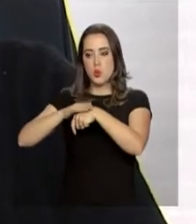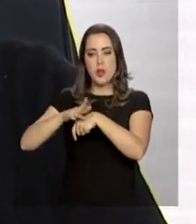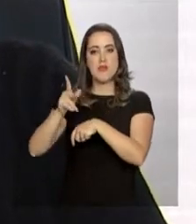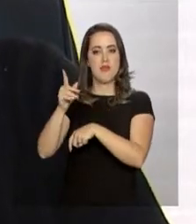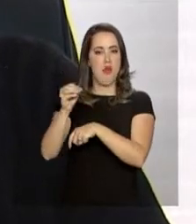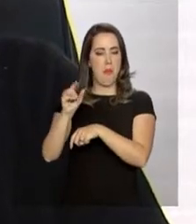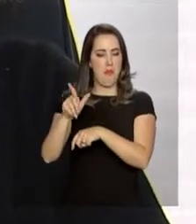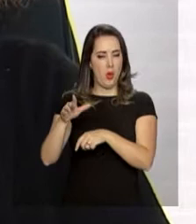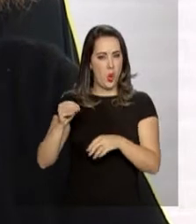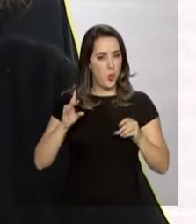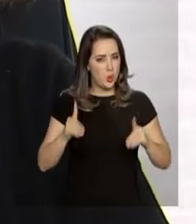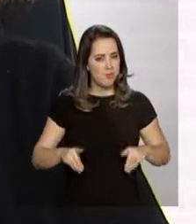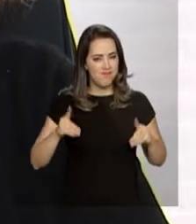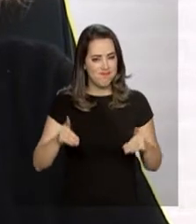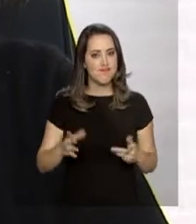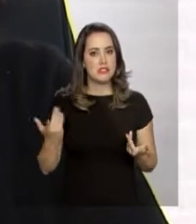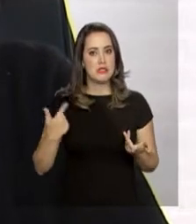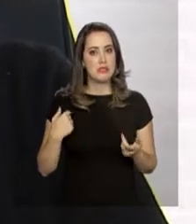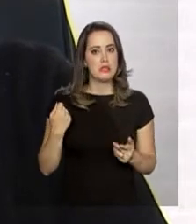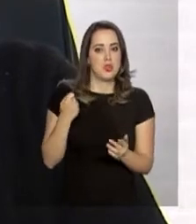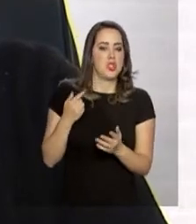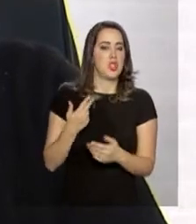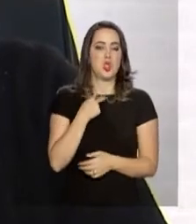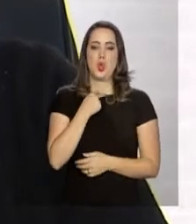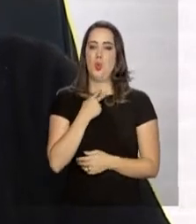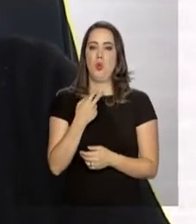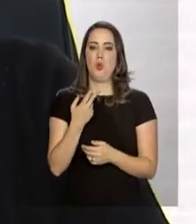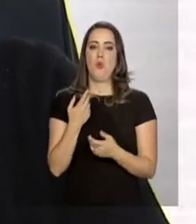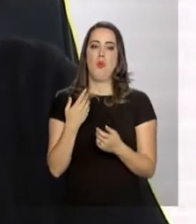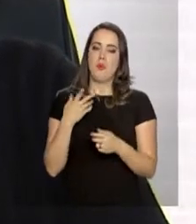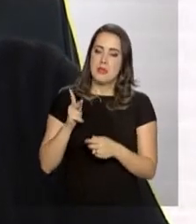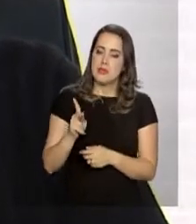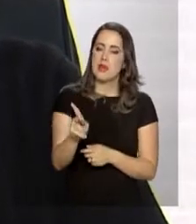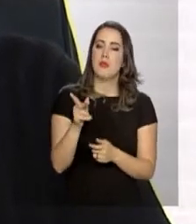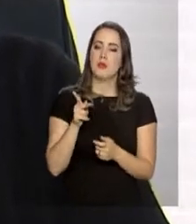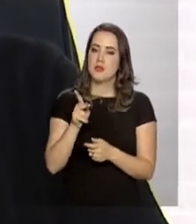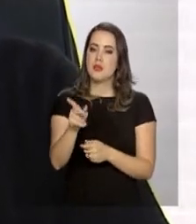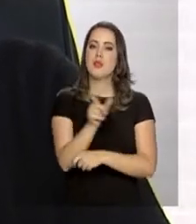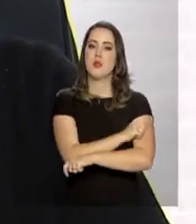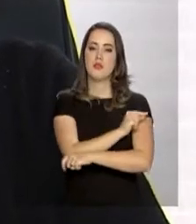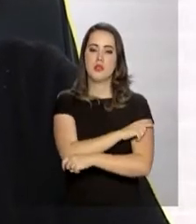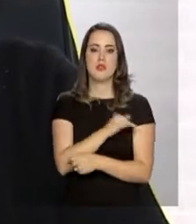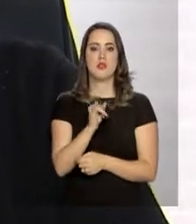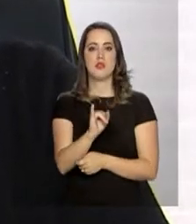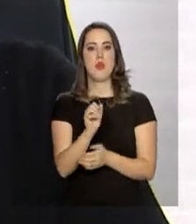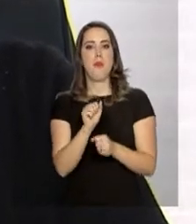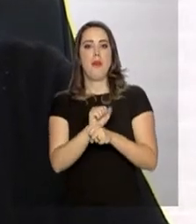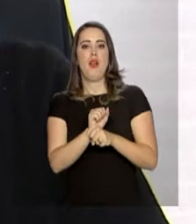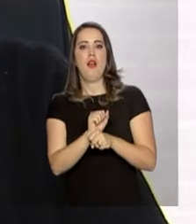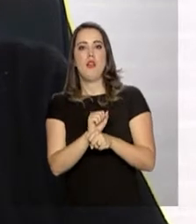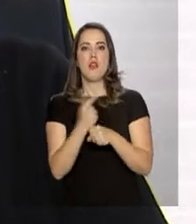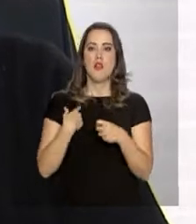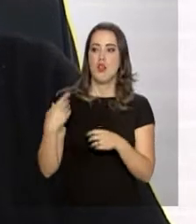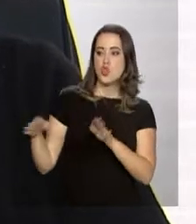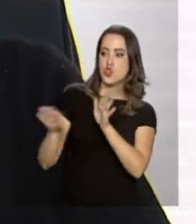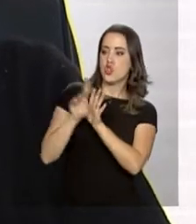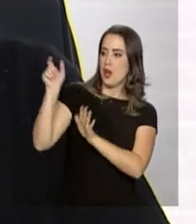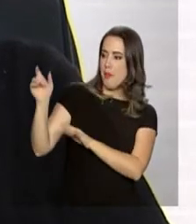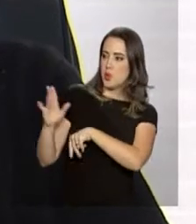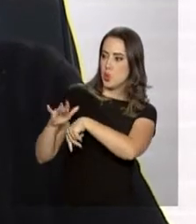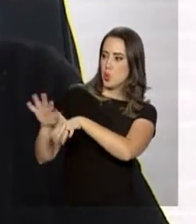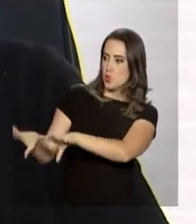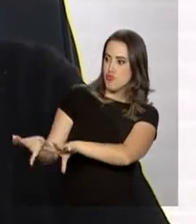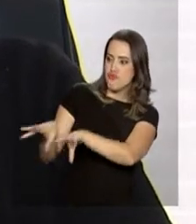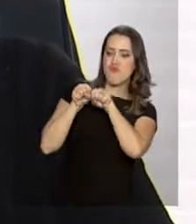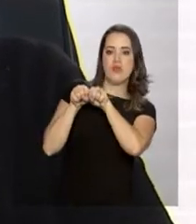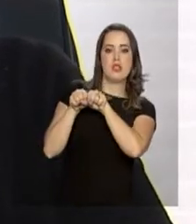da doença então se nós pararmos de vacinar nossas crianças rapidamente é chegando uma pessoa doente no nosso país esse vírus